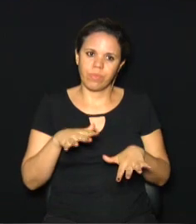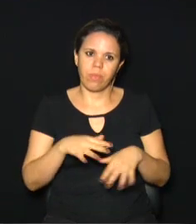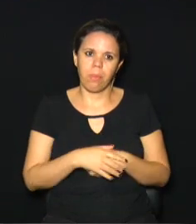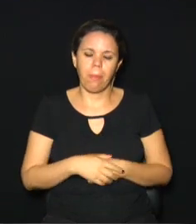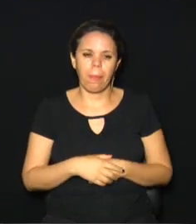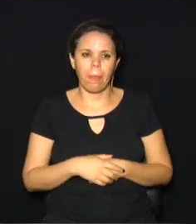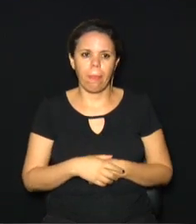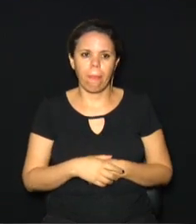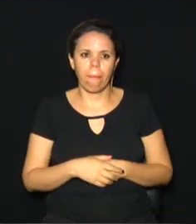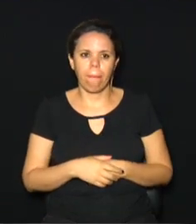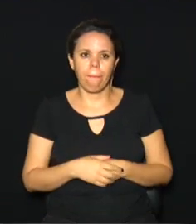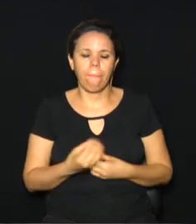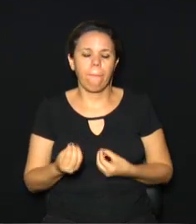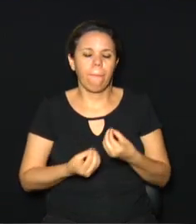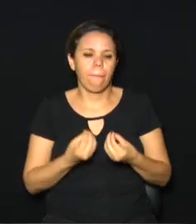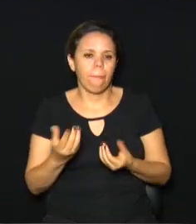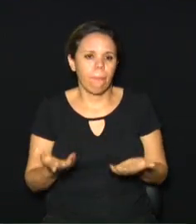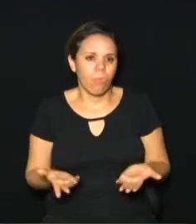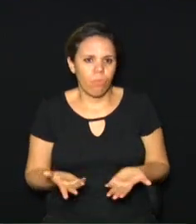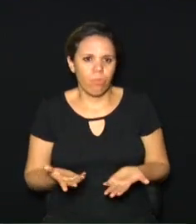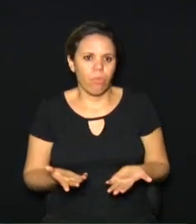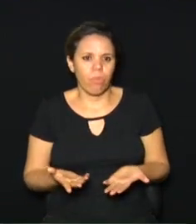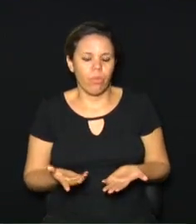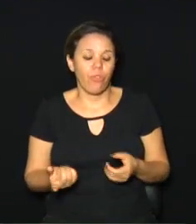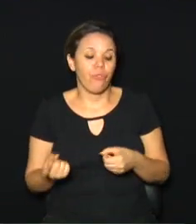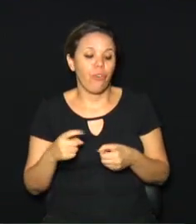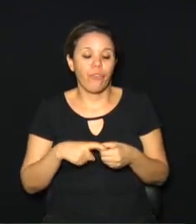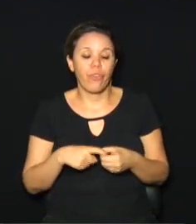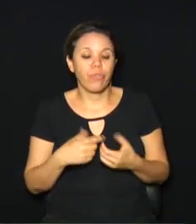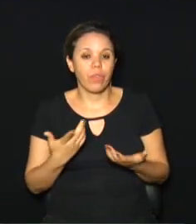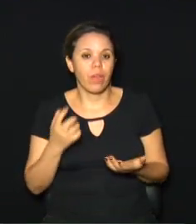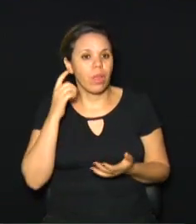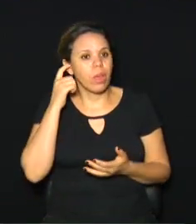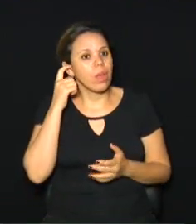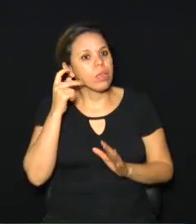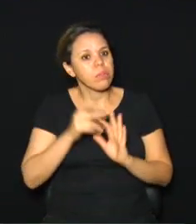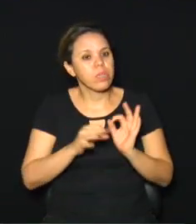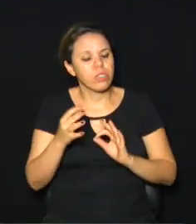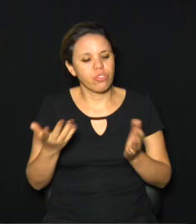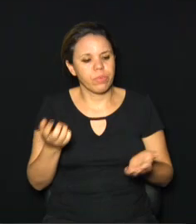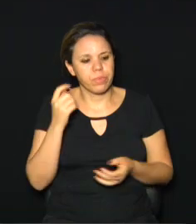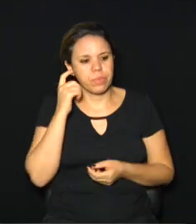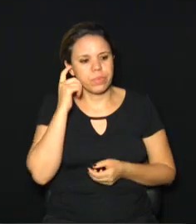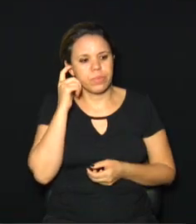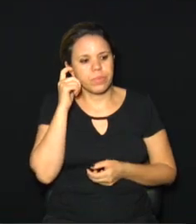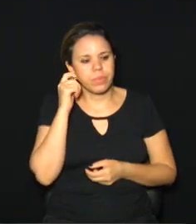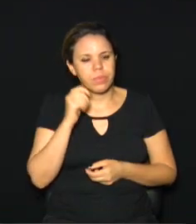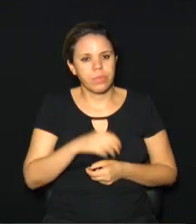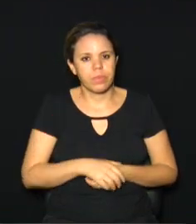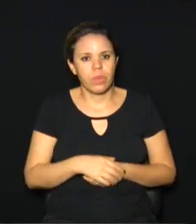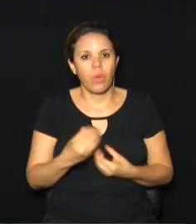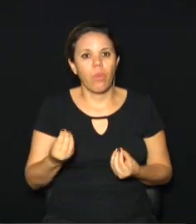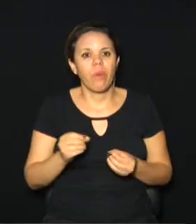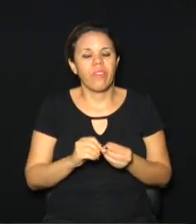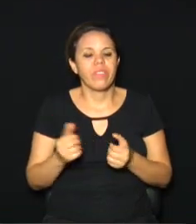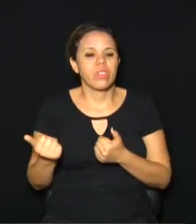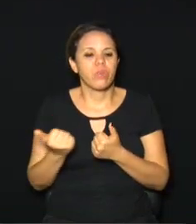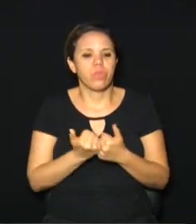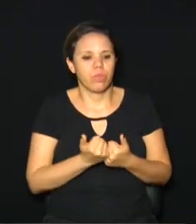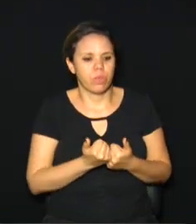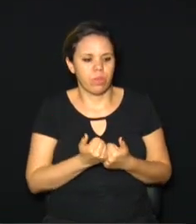Depende da maneira que vai ser, que vai se retornar. Tem que se planejar isso daí. Então, como é que vai ficar a